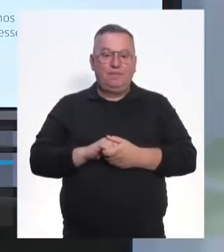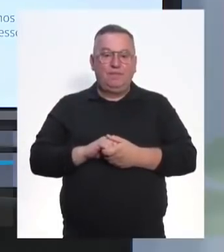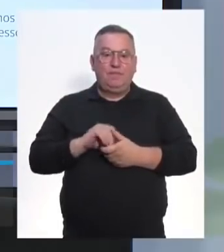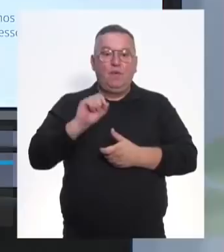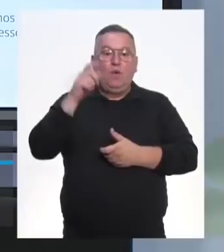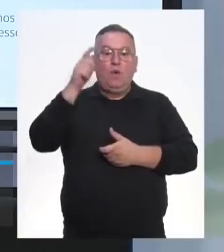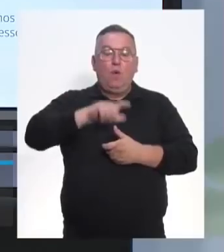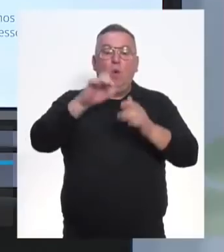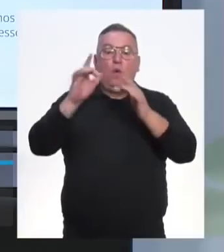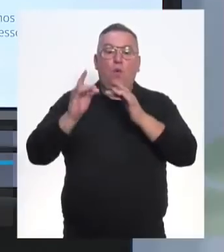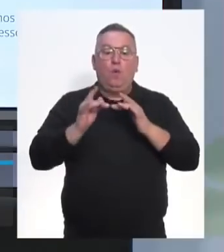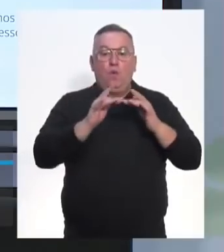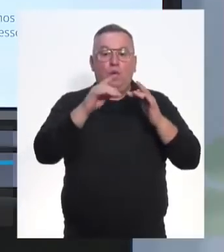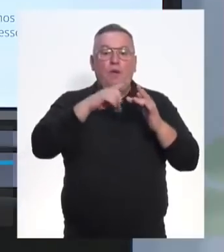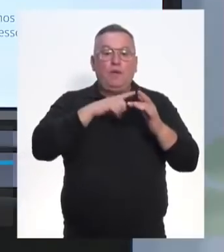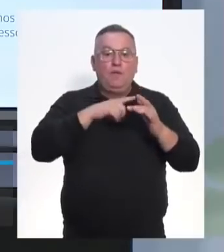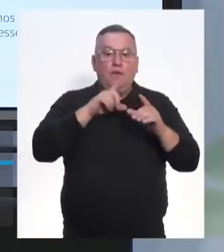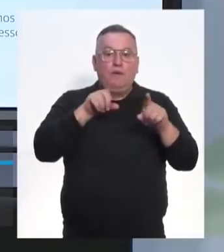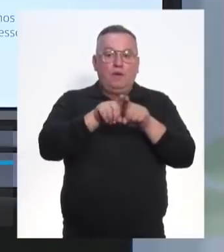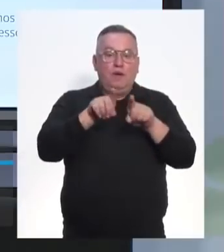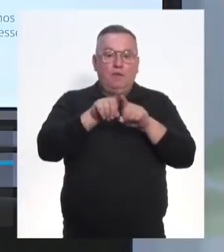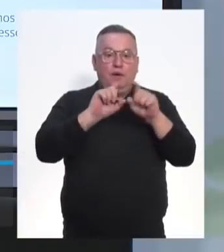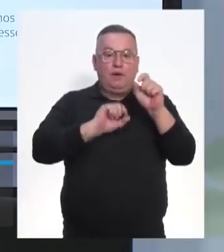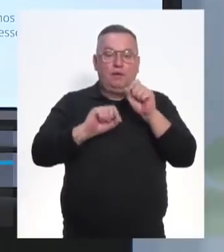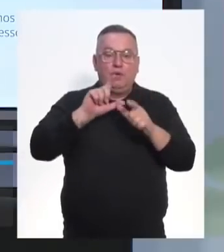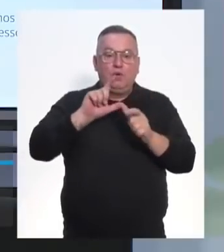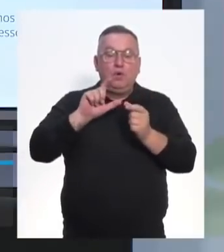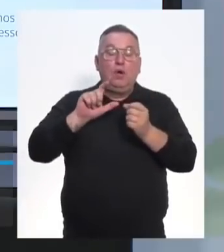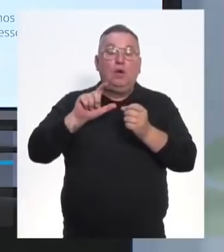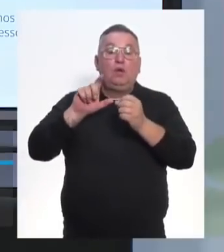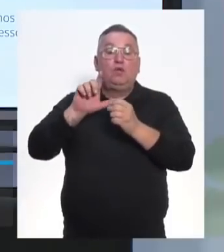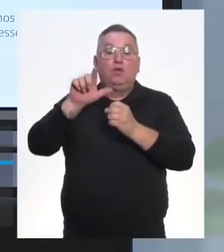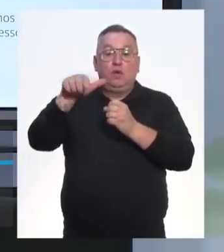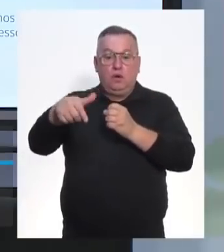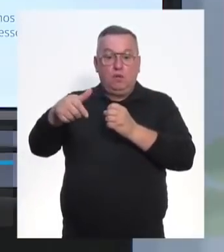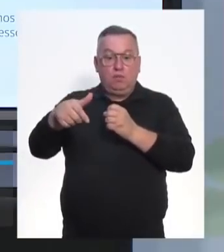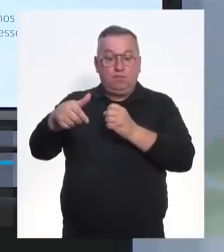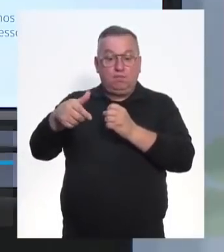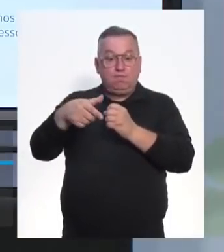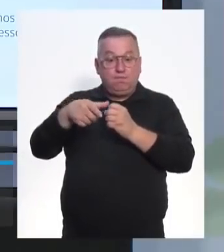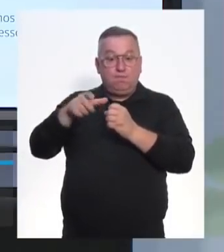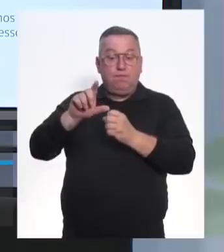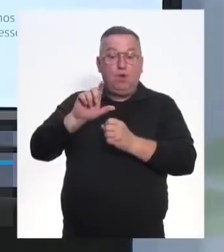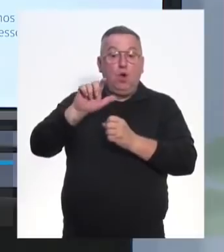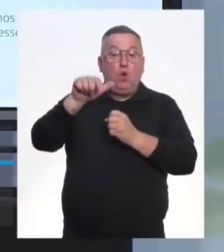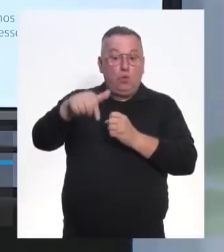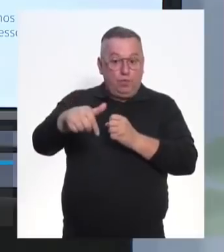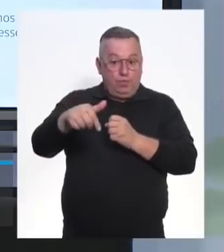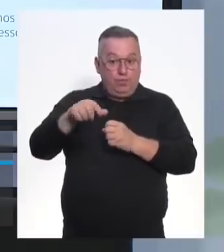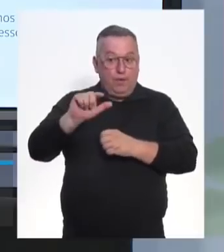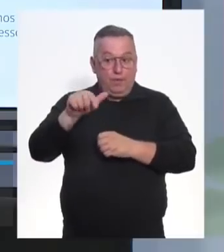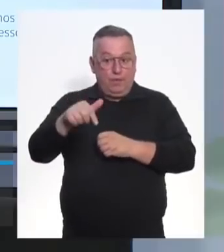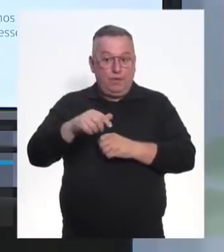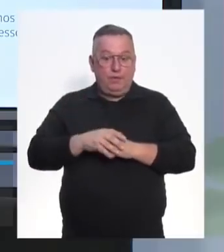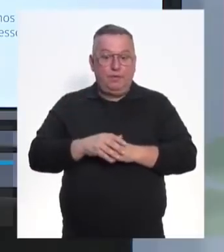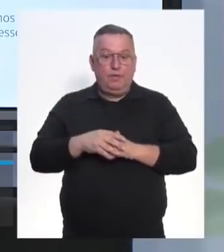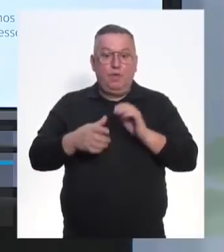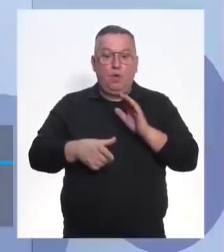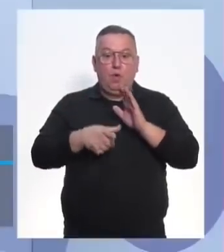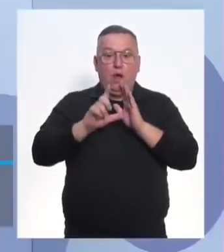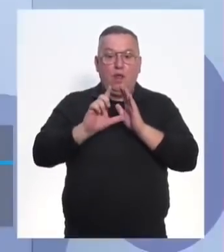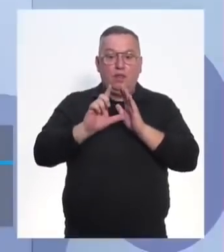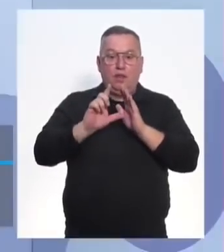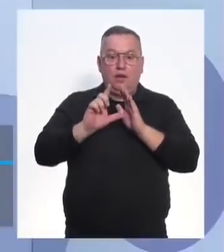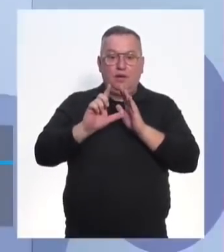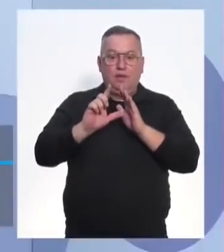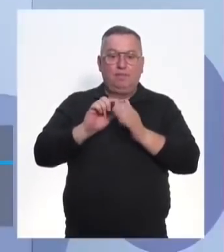Outra relação que eu tenho aí... Sucessor é o próximo, não é isso? Isso, o sucessor é o que vem depois. O ante é o que